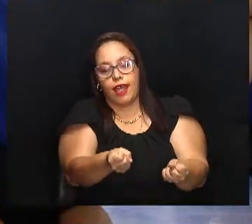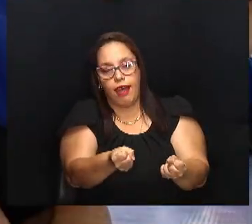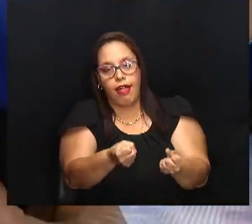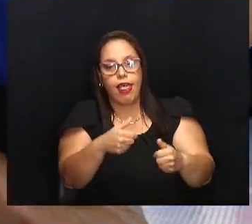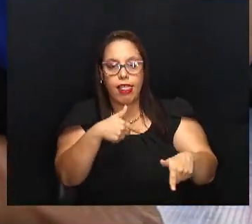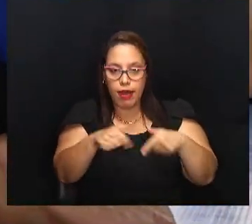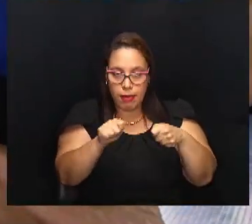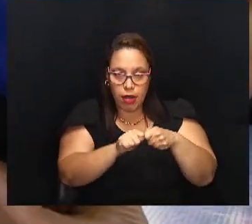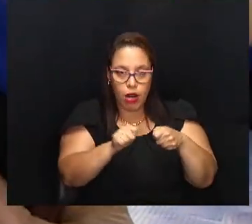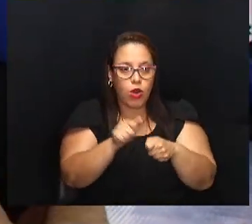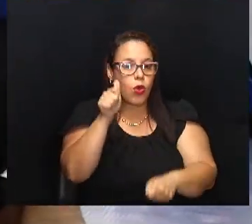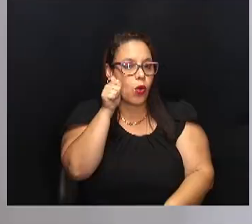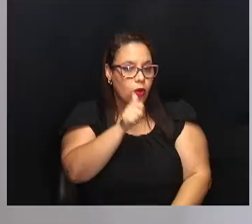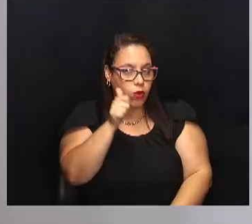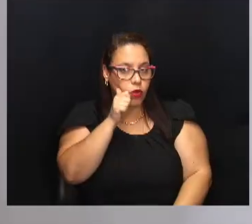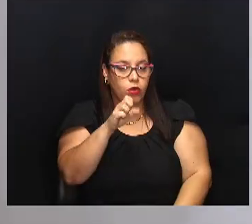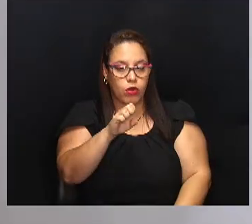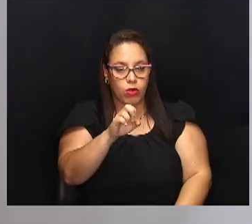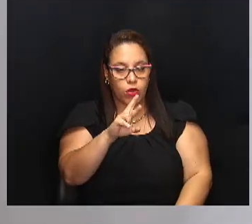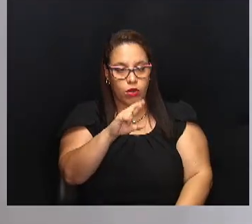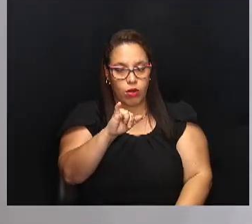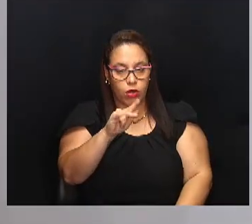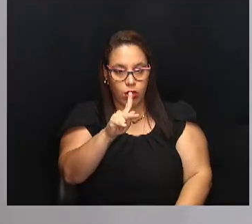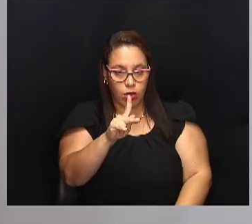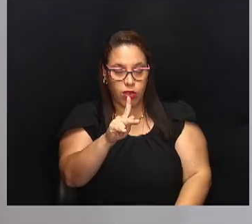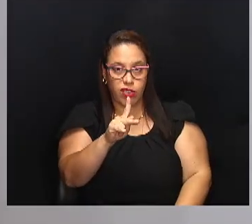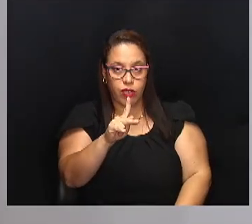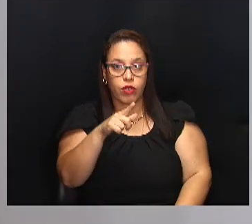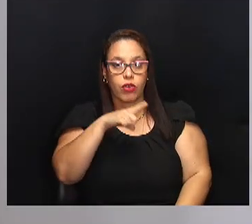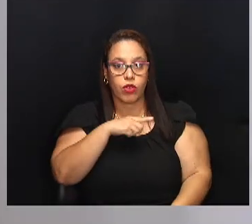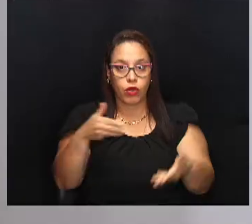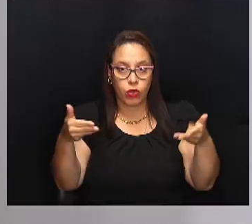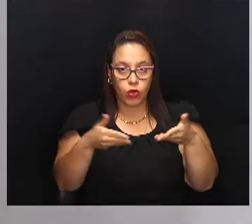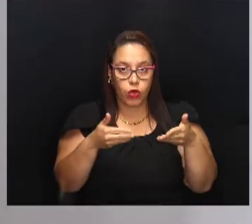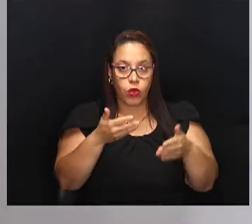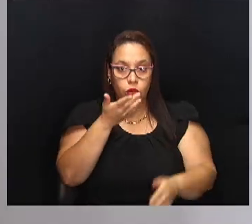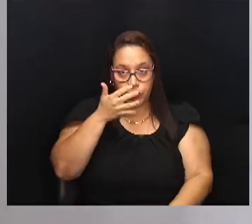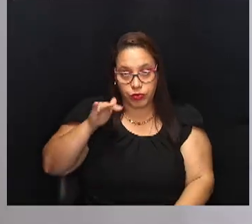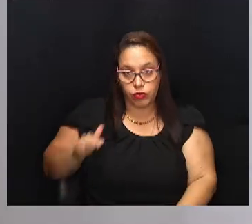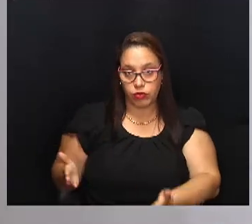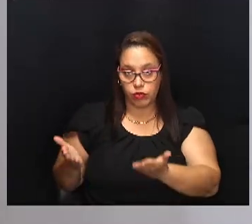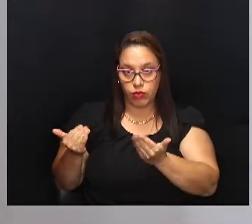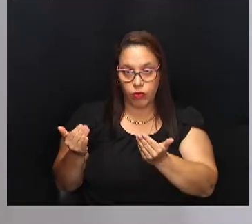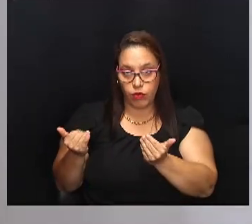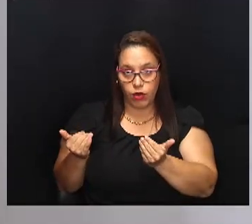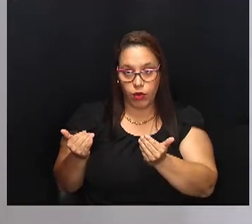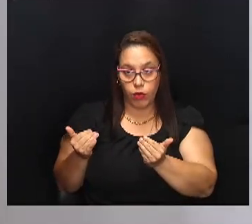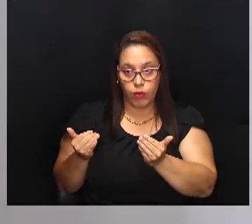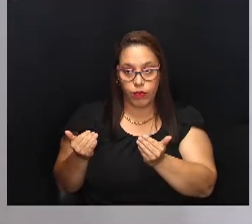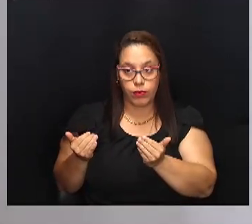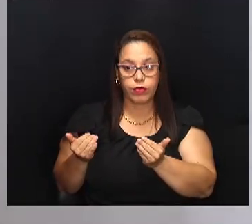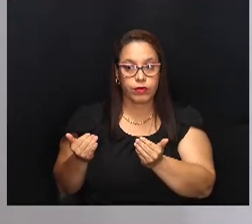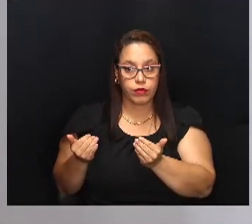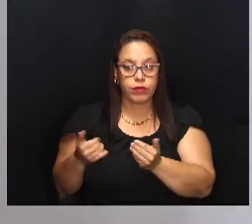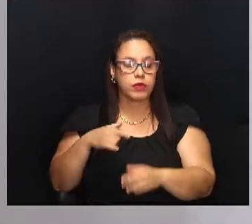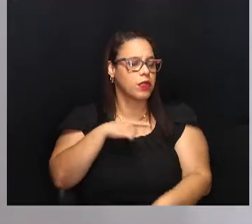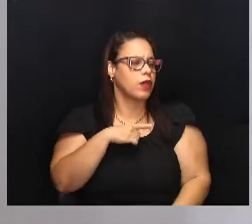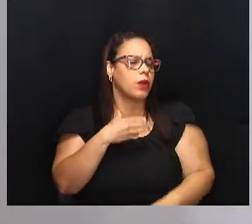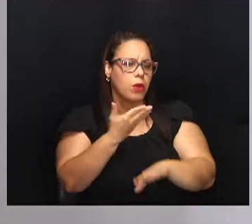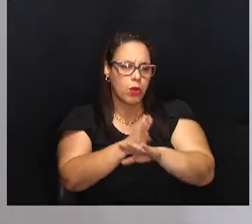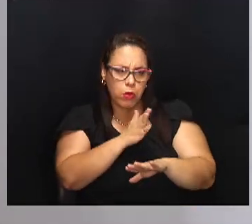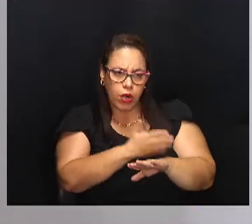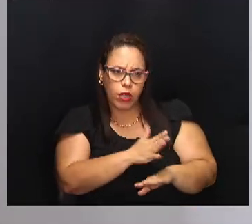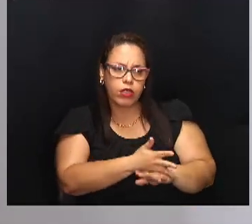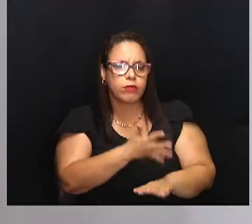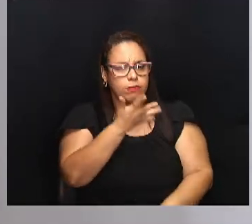Na época também tínhamos o Eric, que nós temos o Infanto Juvenil, que é a maior turma. Né, e ele tem muita prática com